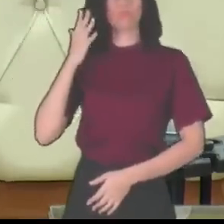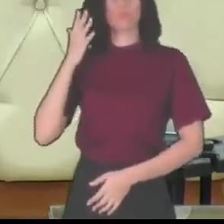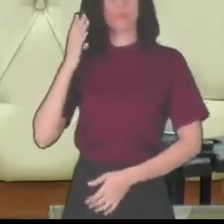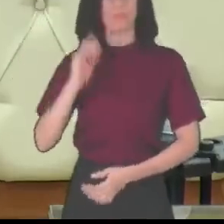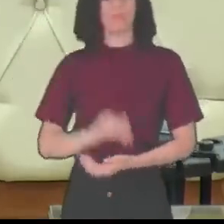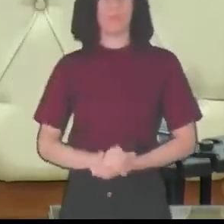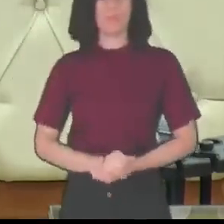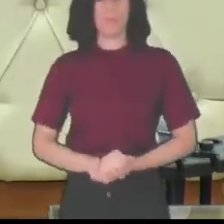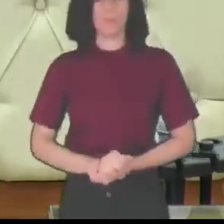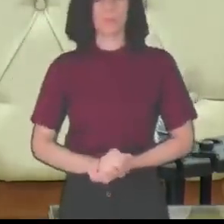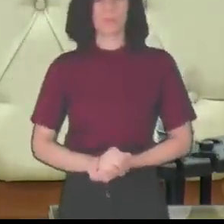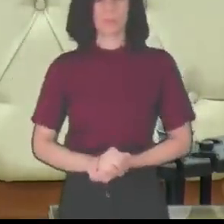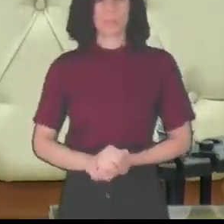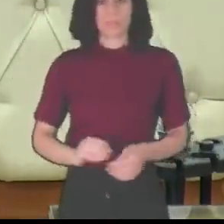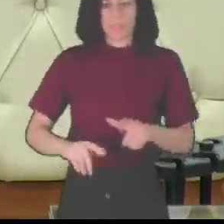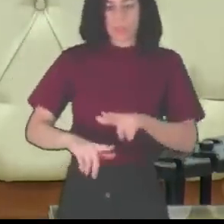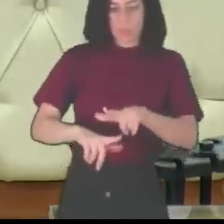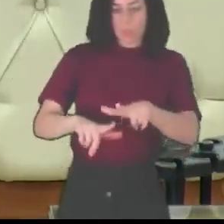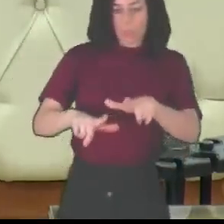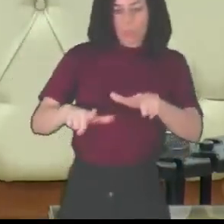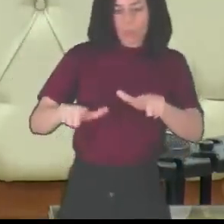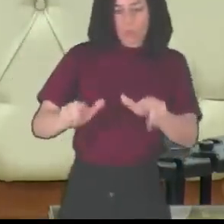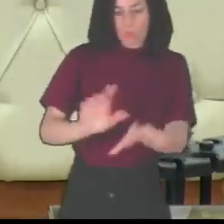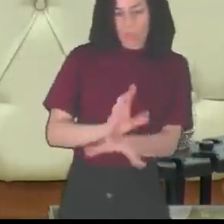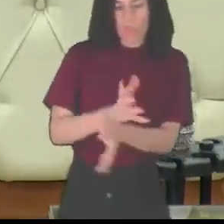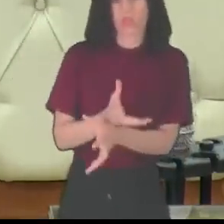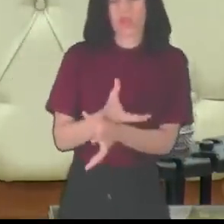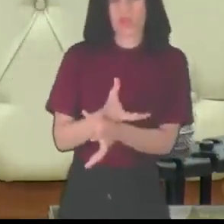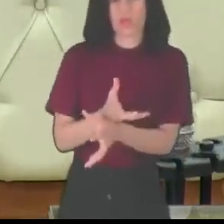a terra seca vai se transformar em quê